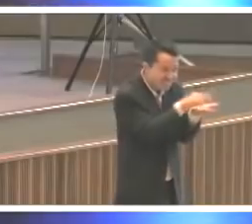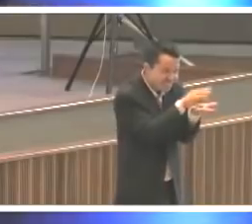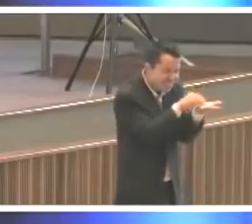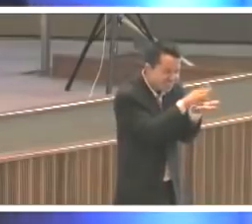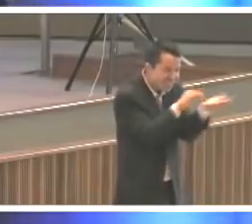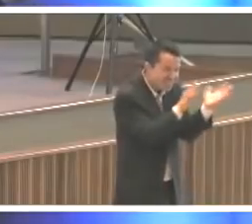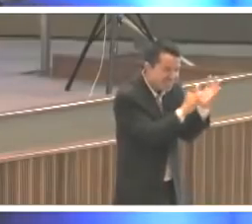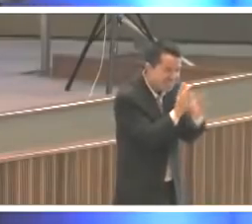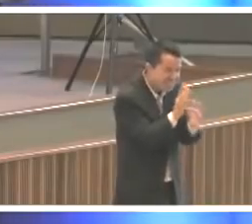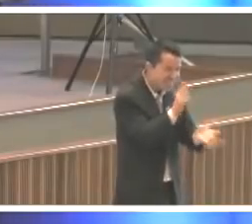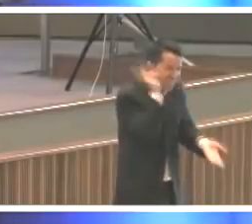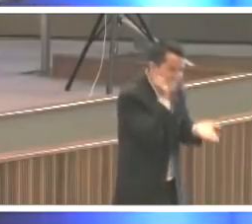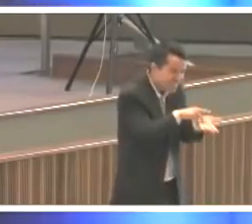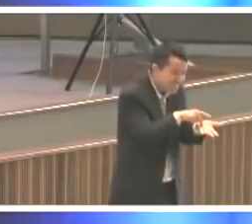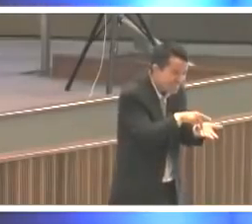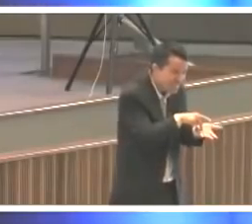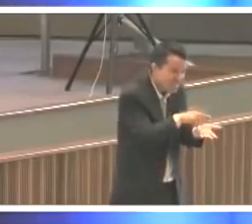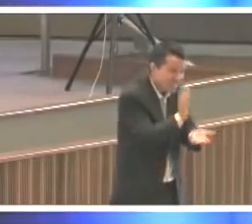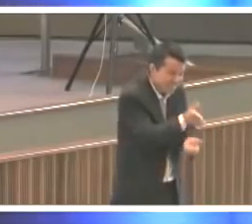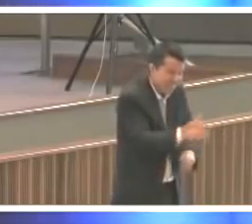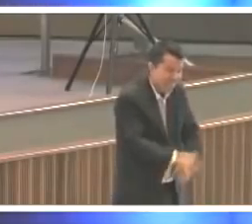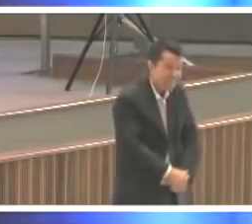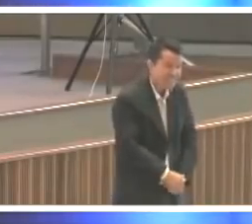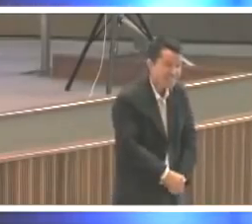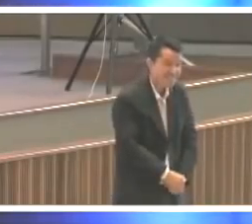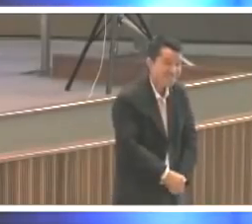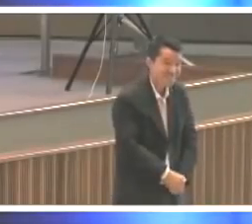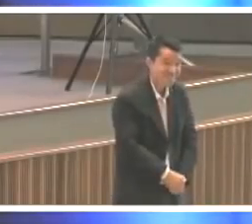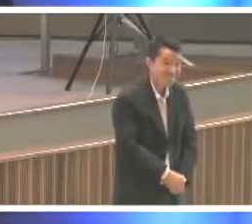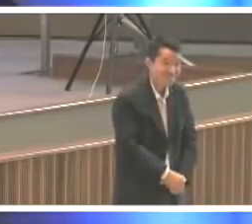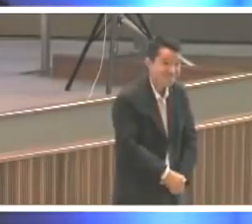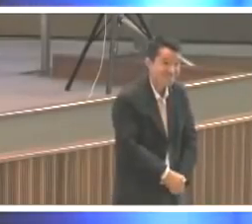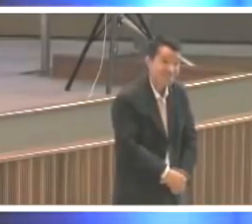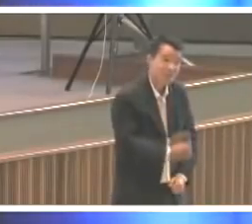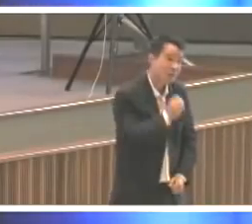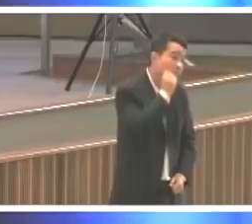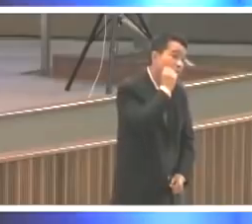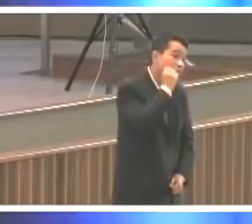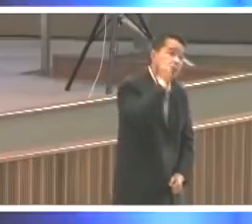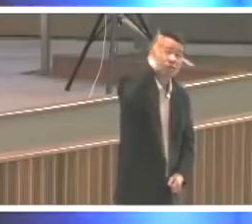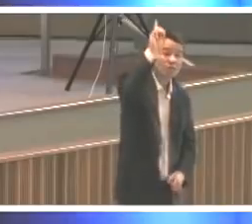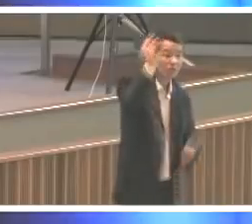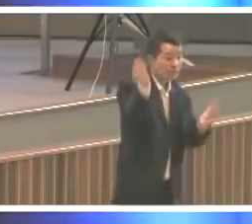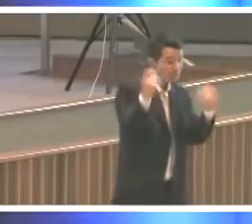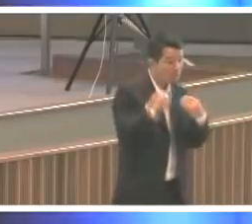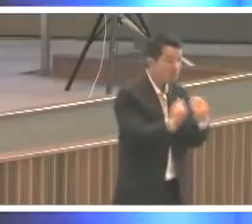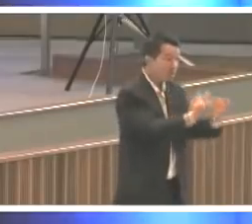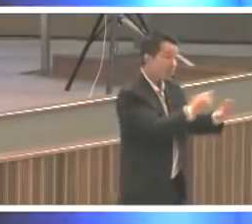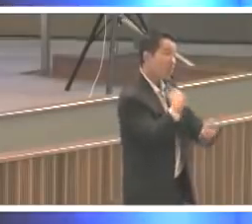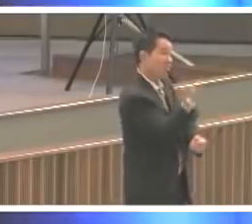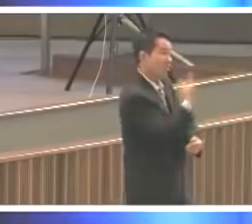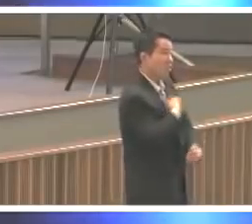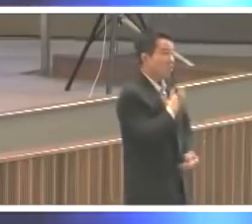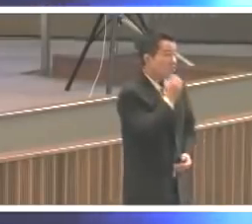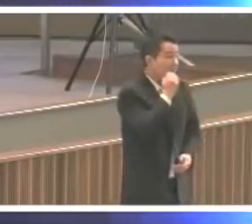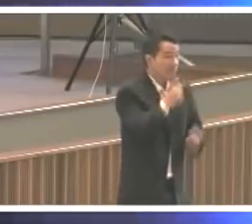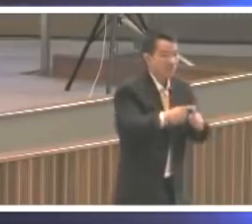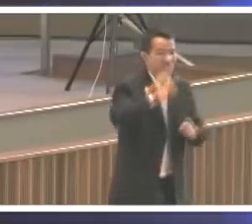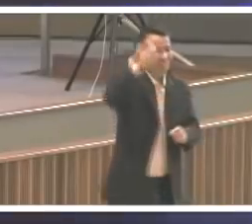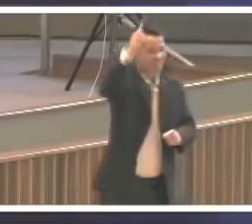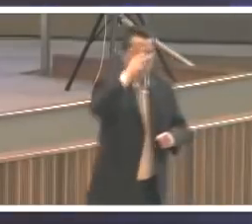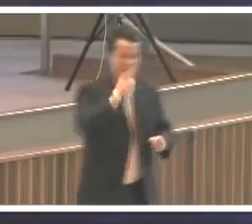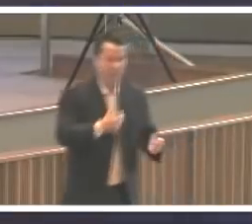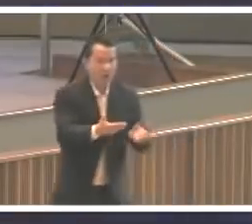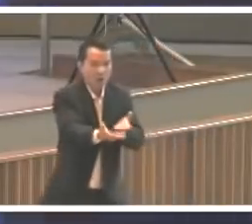o projeto de Deus que está embutido nessa manifestação da graça, o convite de Deus. Por